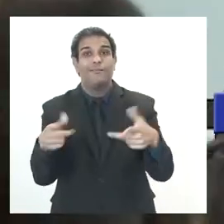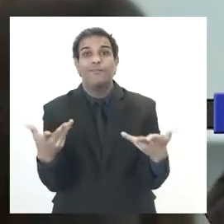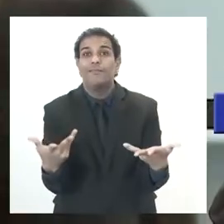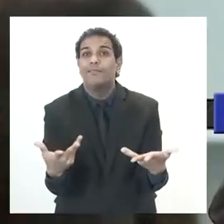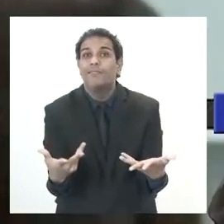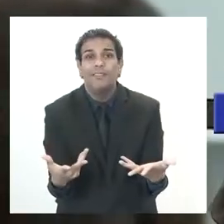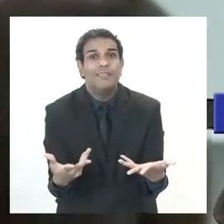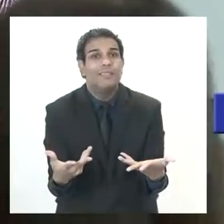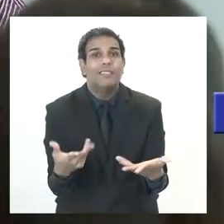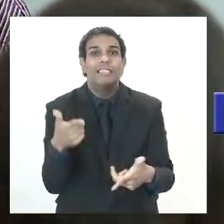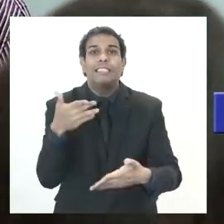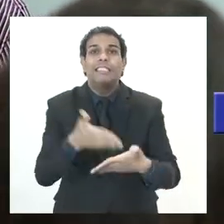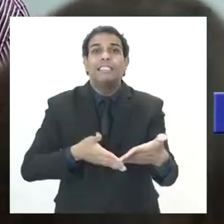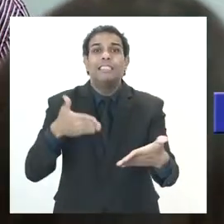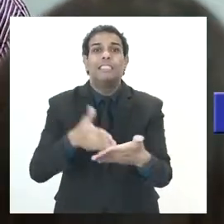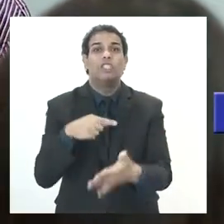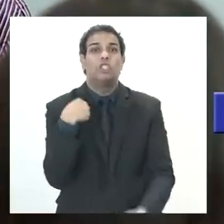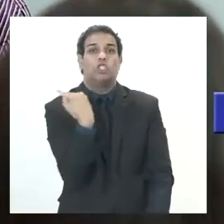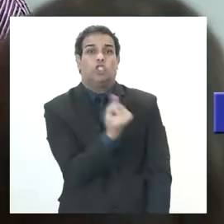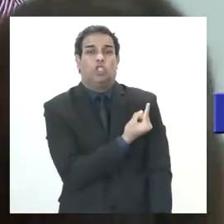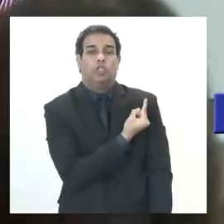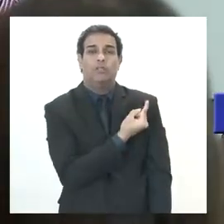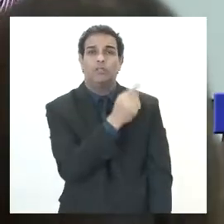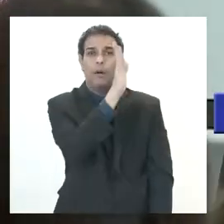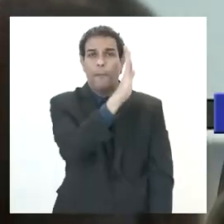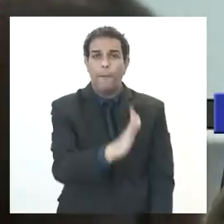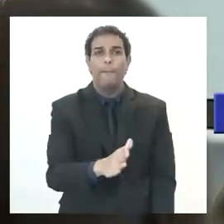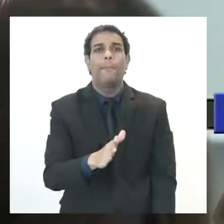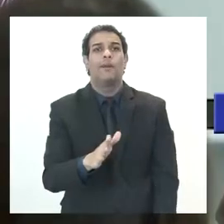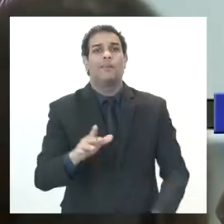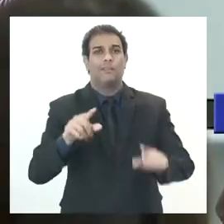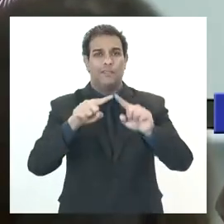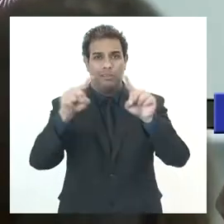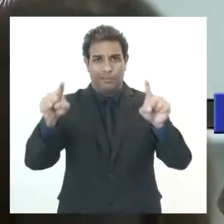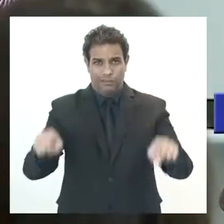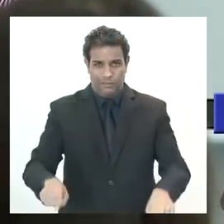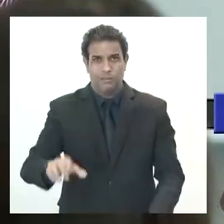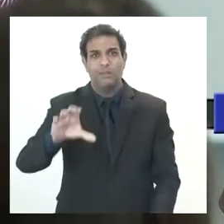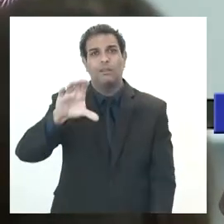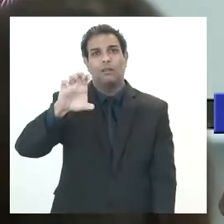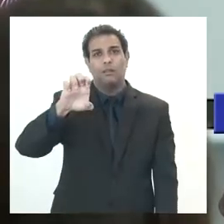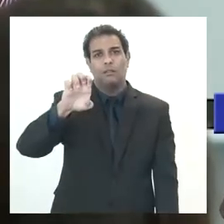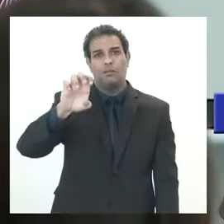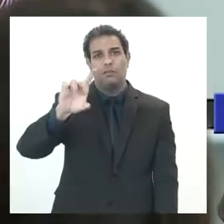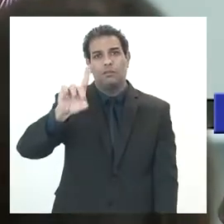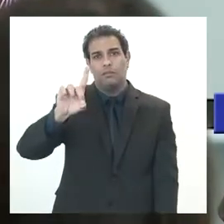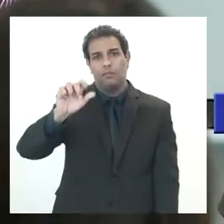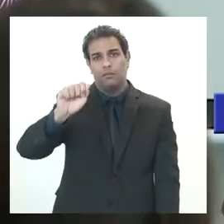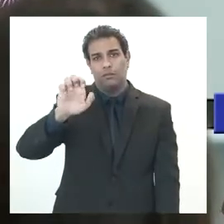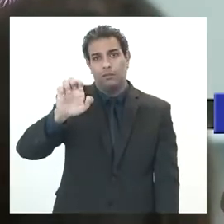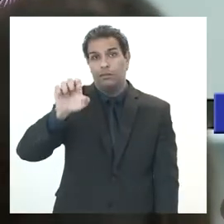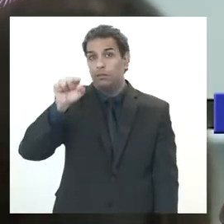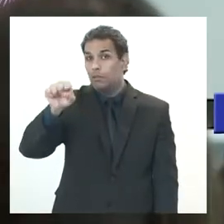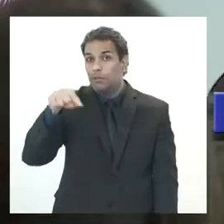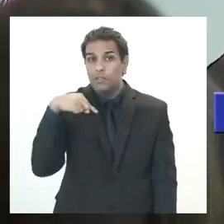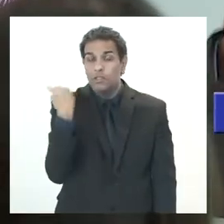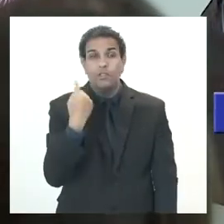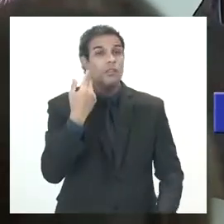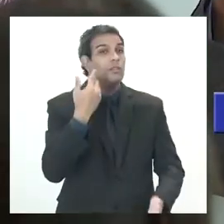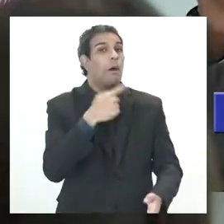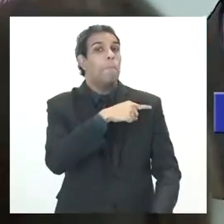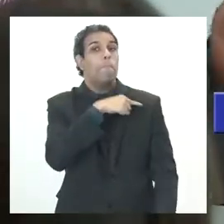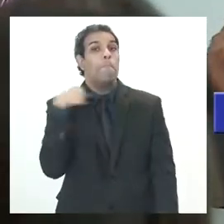sem tamanho para o nosso povo nós trabalhadores da Cedae já perdemos mais de 35 vida de